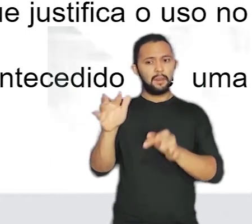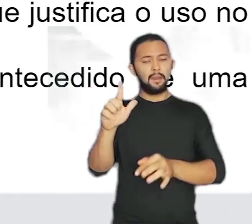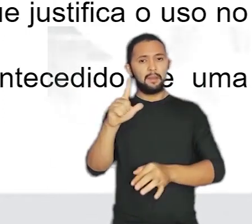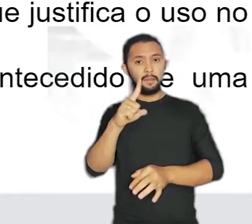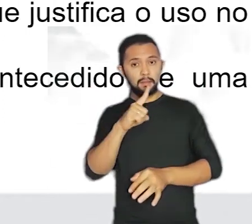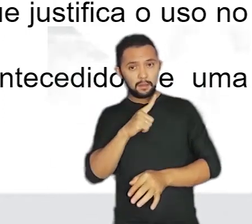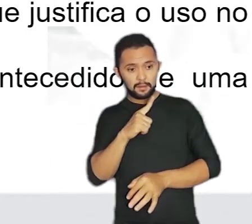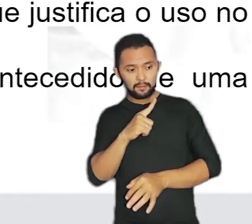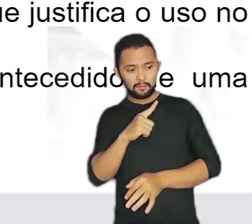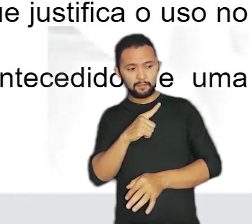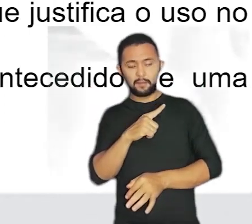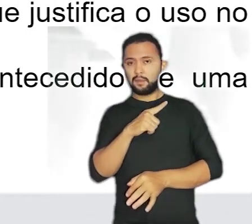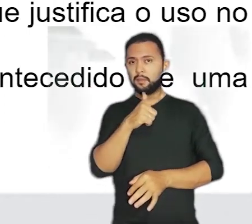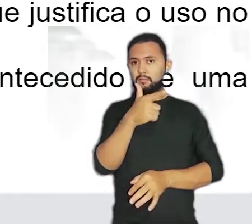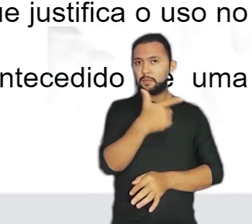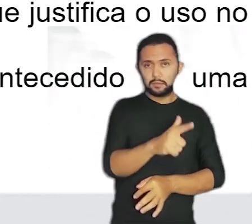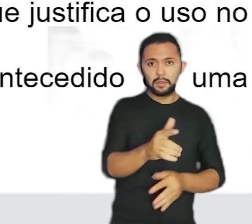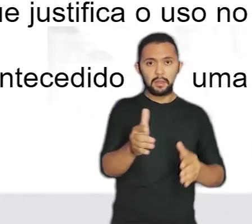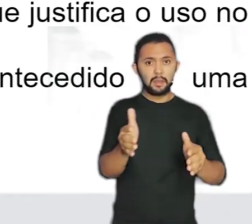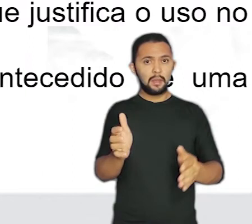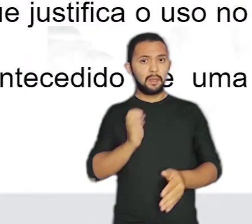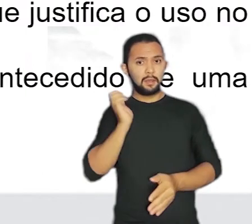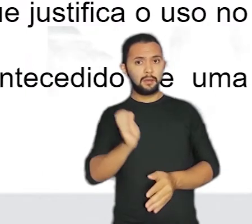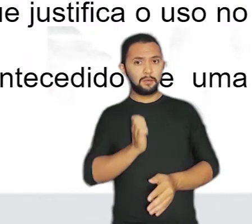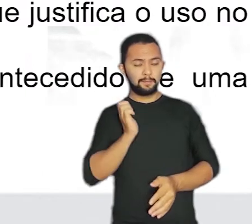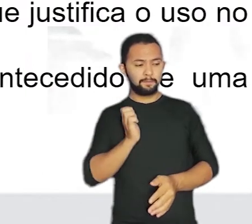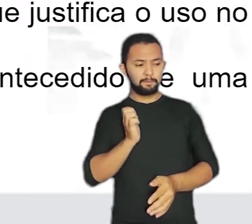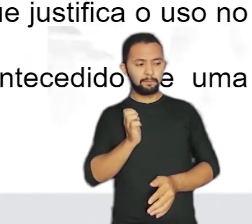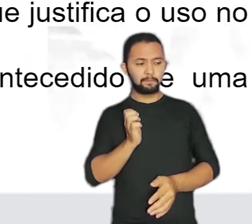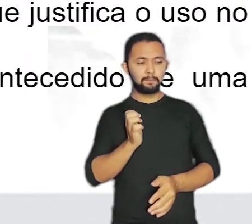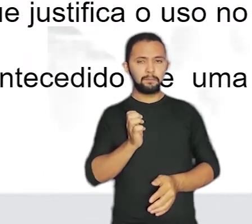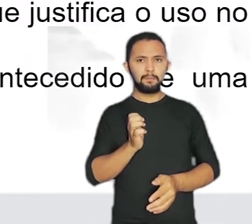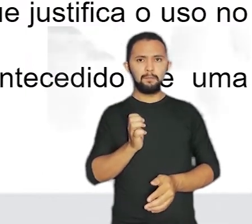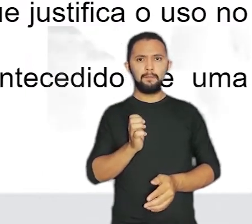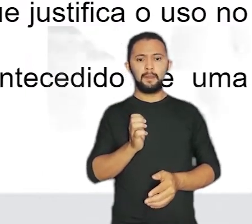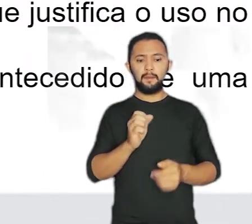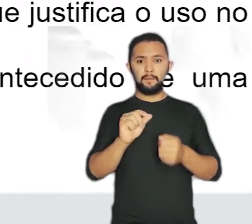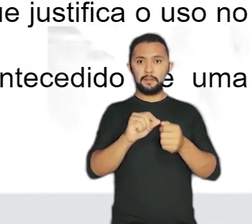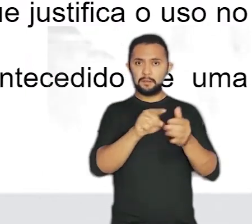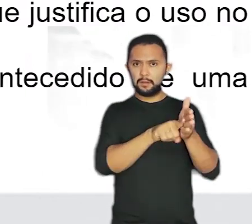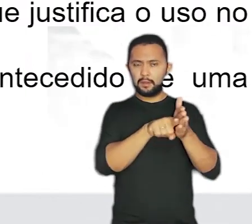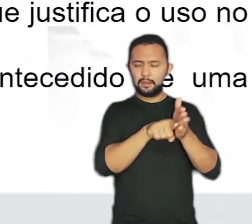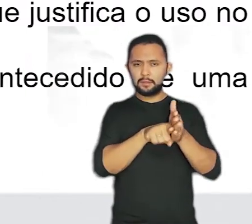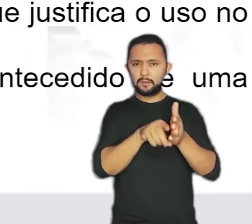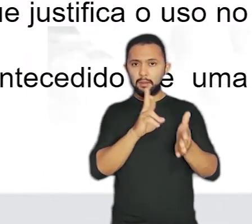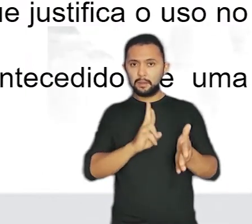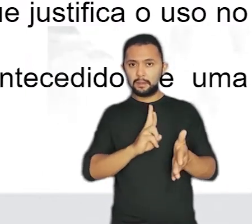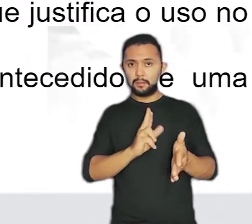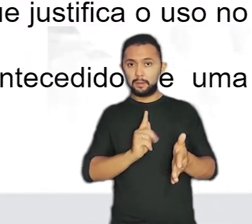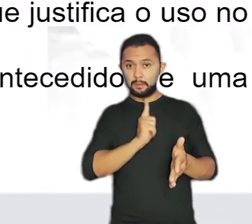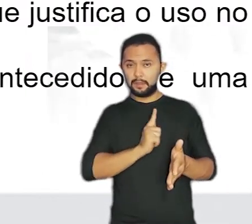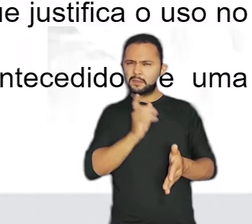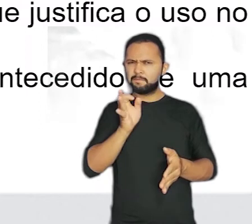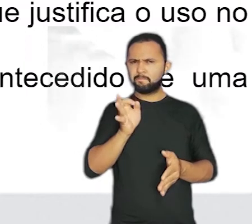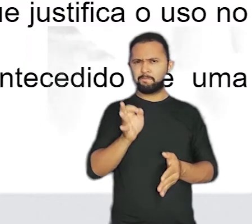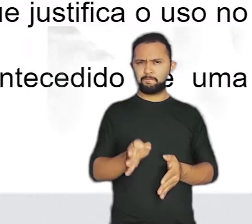norma padrão, tá? Vamos fazer aqui em relação à análise de acordo com a norma padrão, que a concordância verbal está